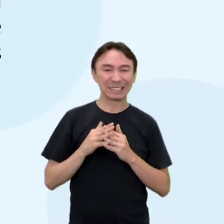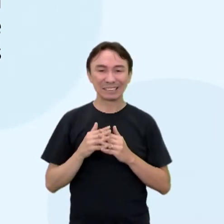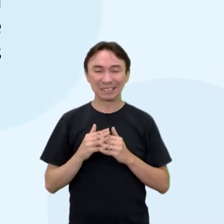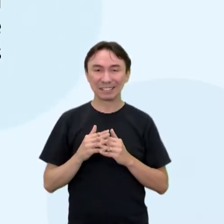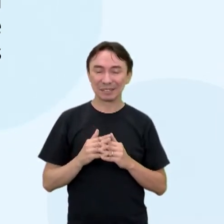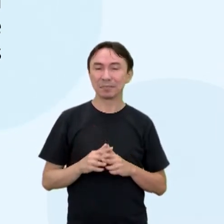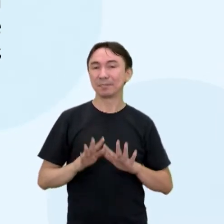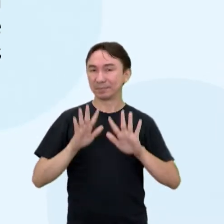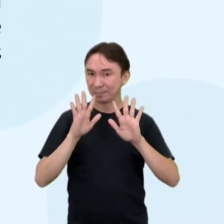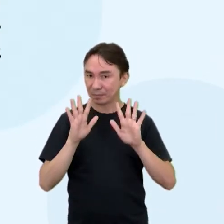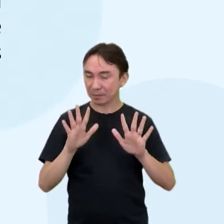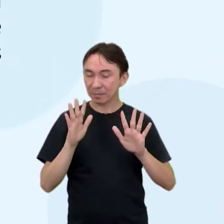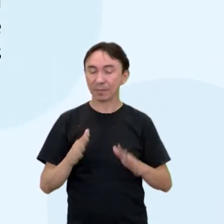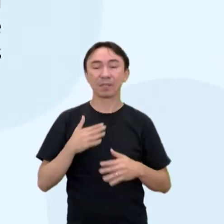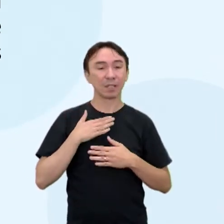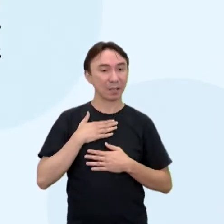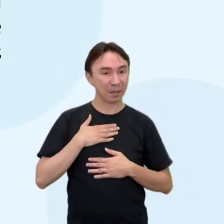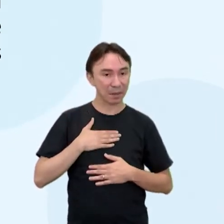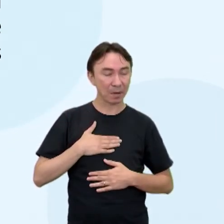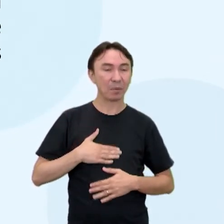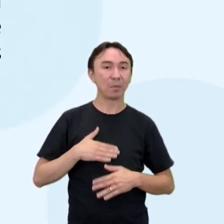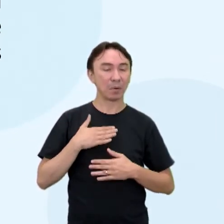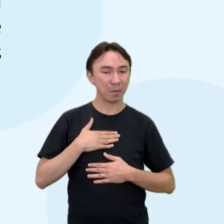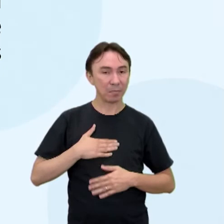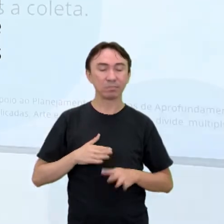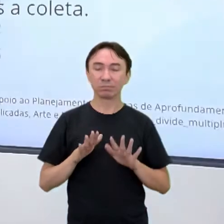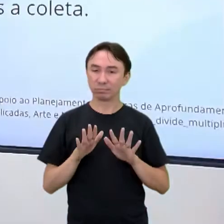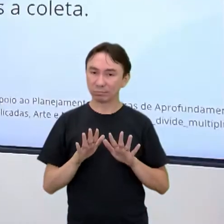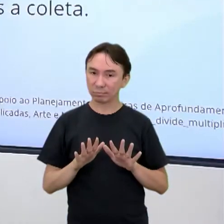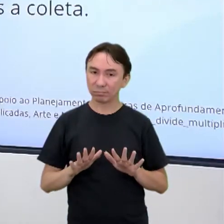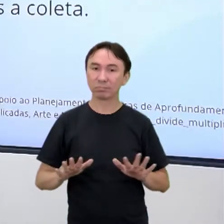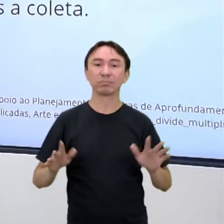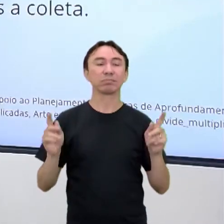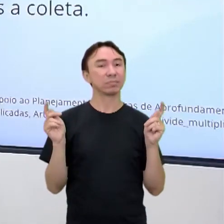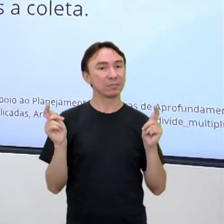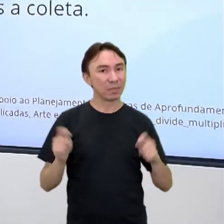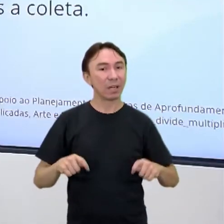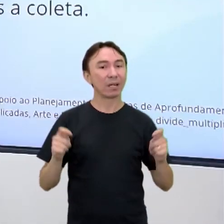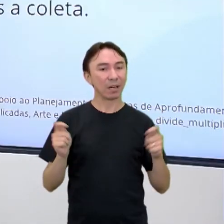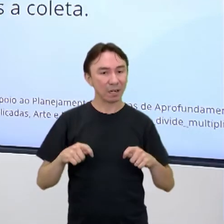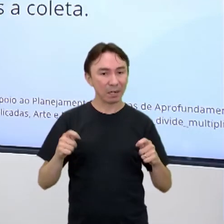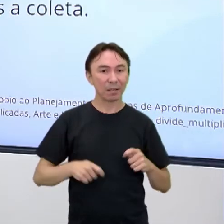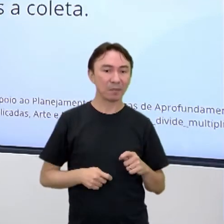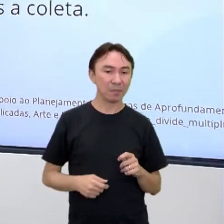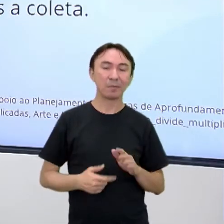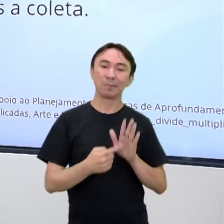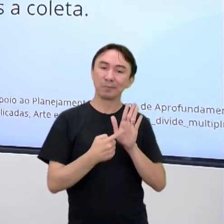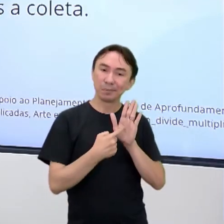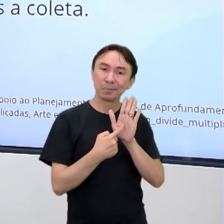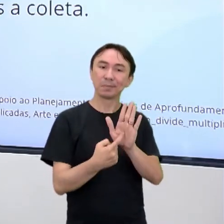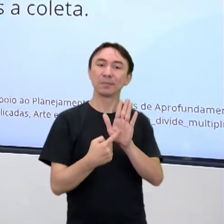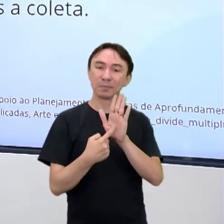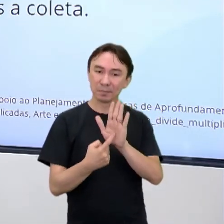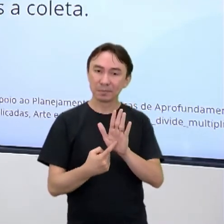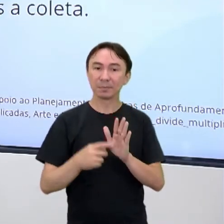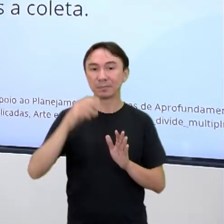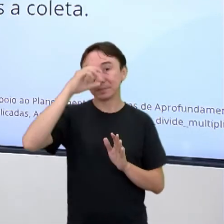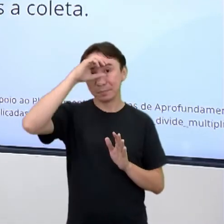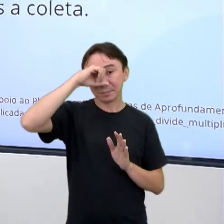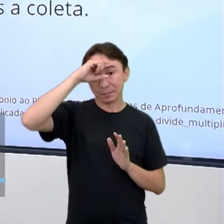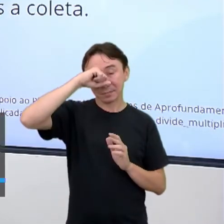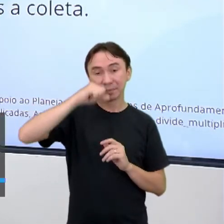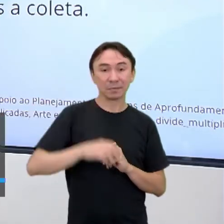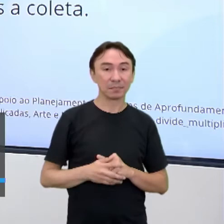aí, mas tudo com calma, com um jeitinho assim, de forma bem gradativa, a gente vai mostrar para vocês como que se dá. Essa aula é